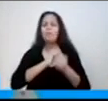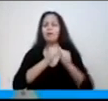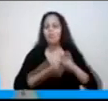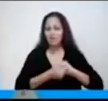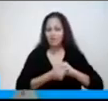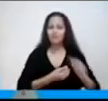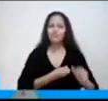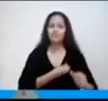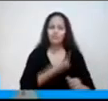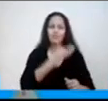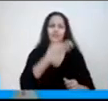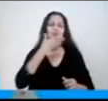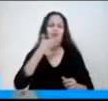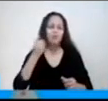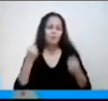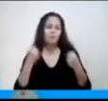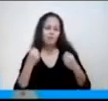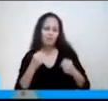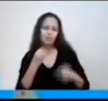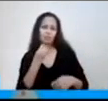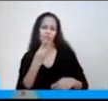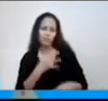um bom salário.